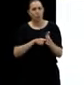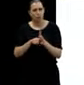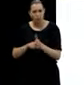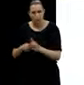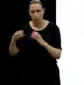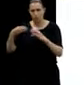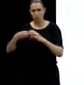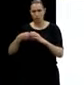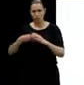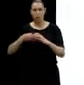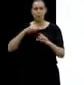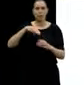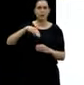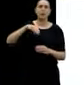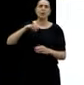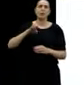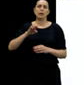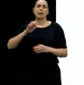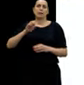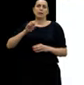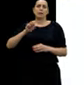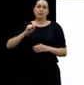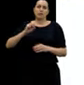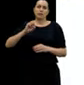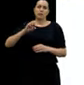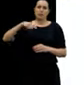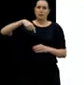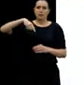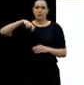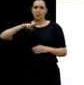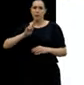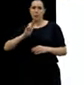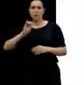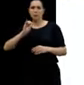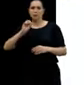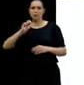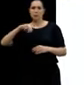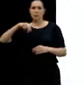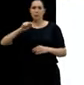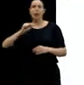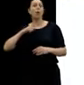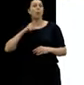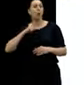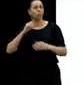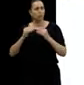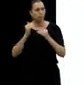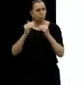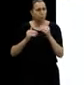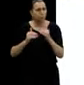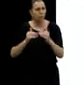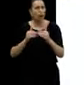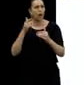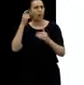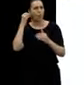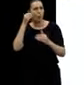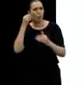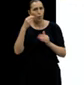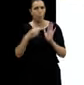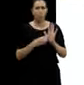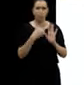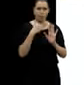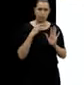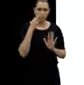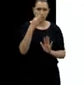uma célula mesenquimal, posso tocar os meus experimentos à frente. E então eu quis trazer para vocês um pouco do